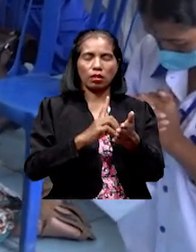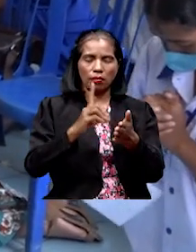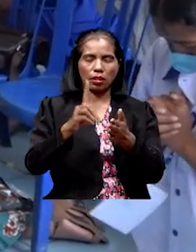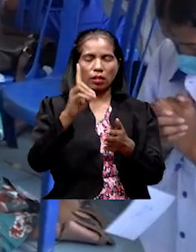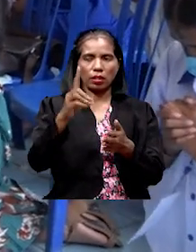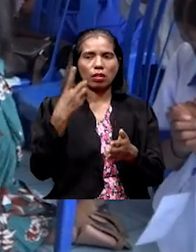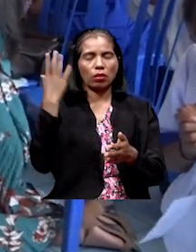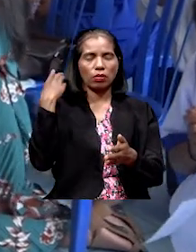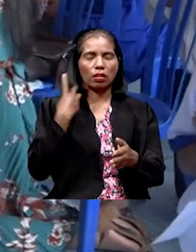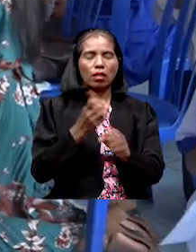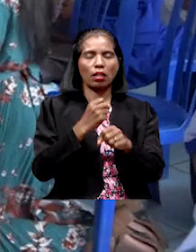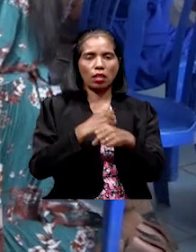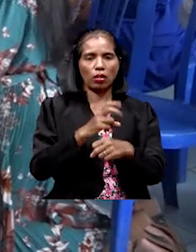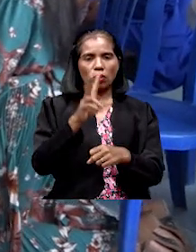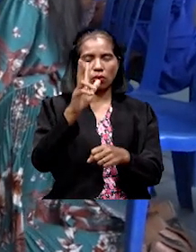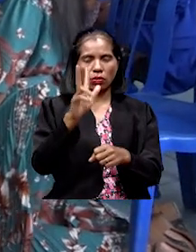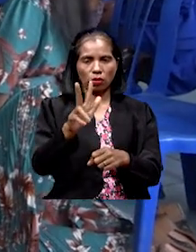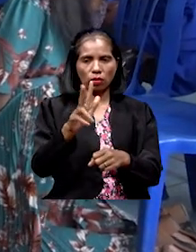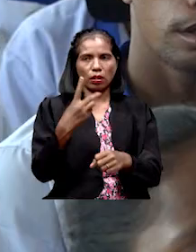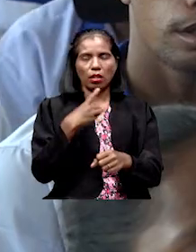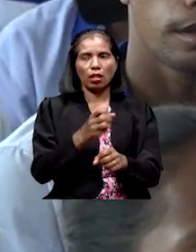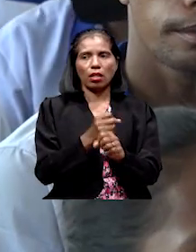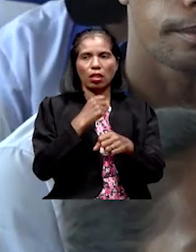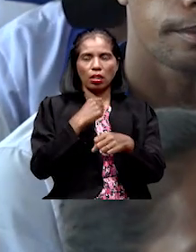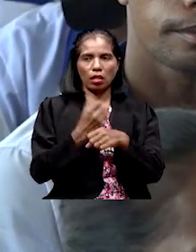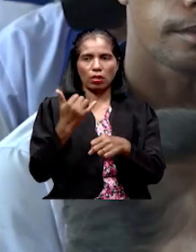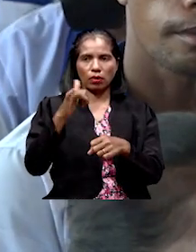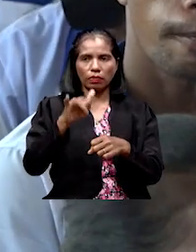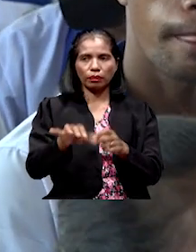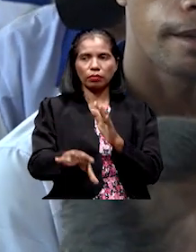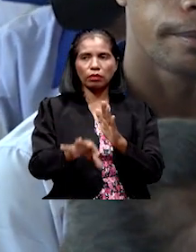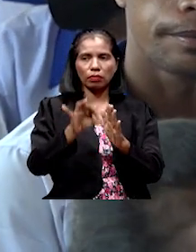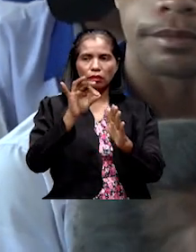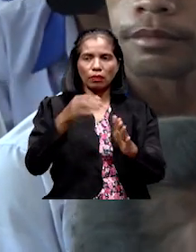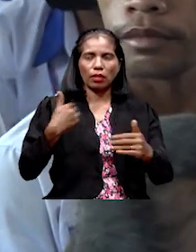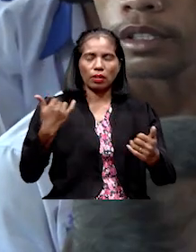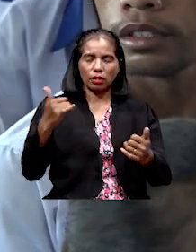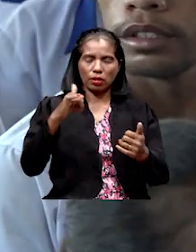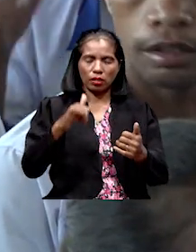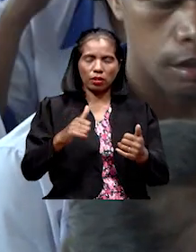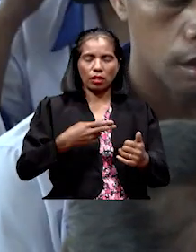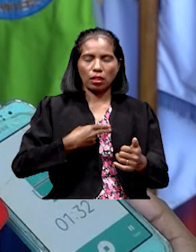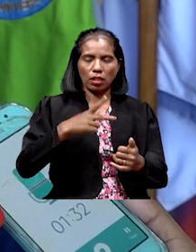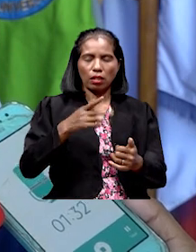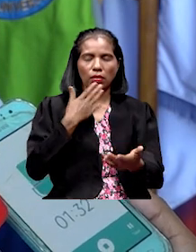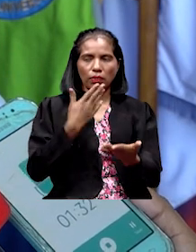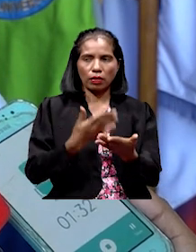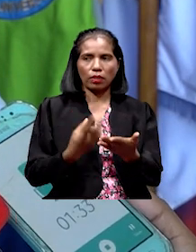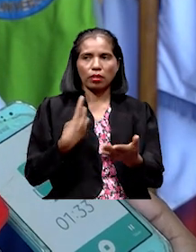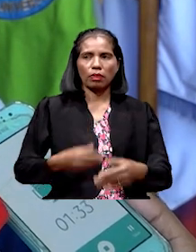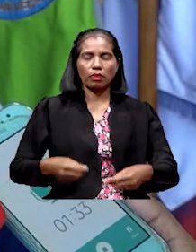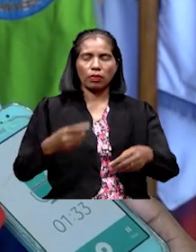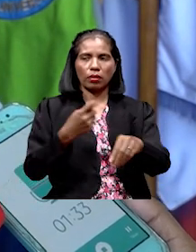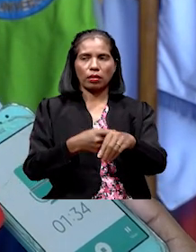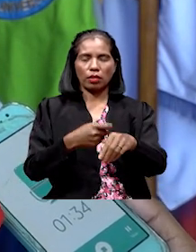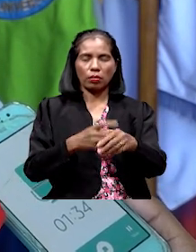look está a lorontolo, mas agora está a cara forma sira para depois bela retan sira ni caráter, sira ni atitude ni dia, mas kita tem fo tempo ni